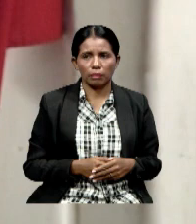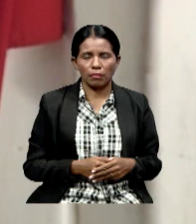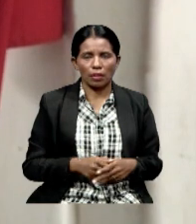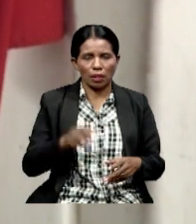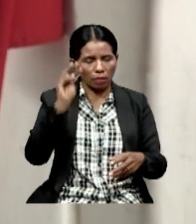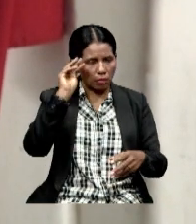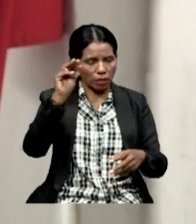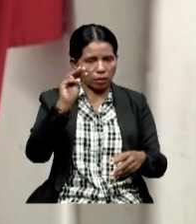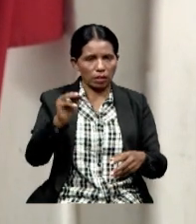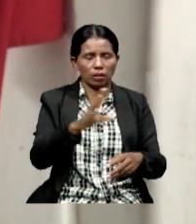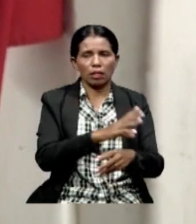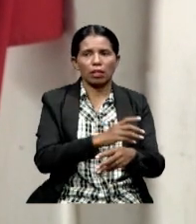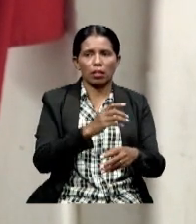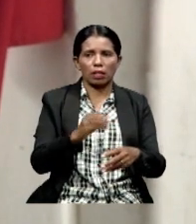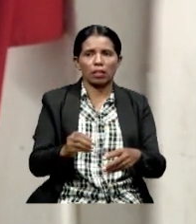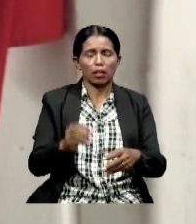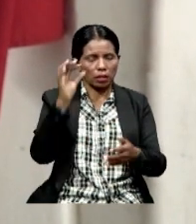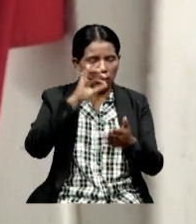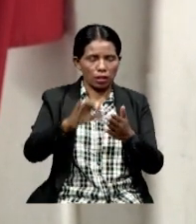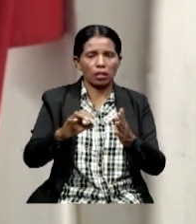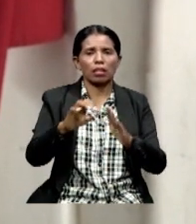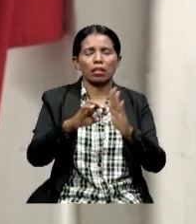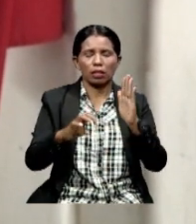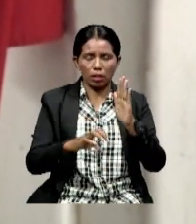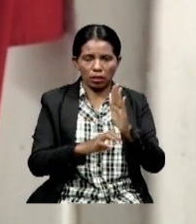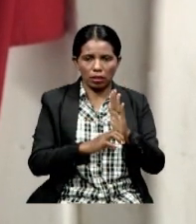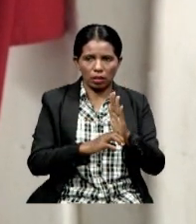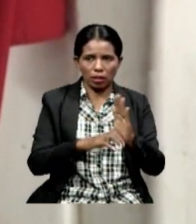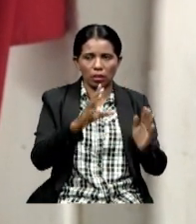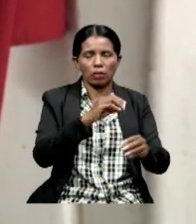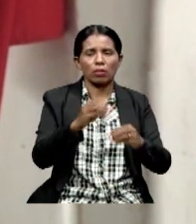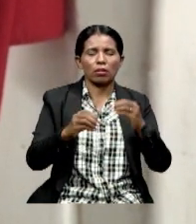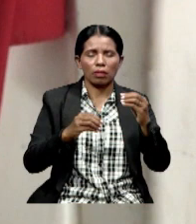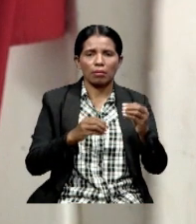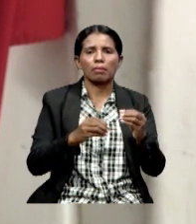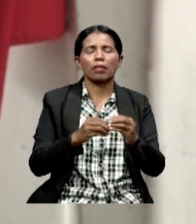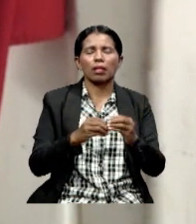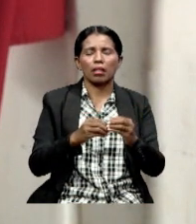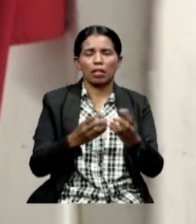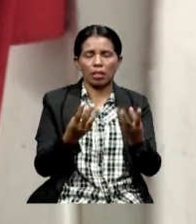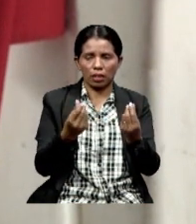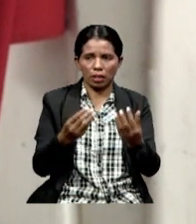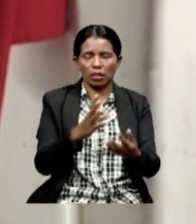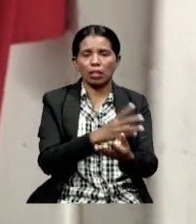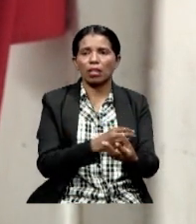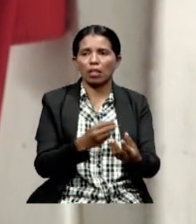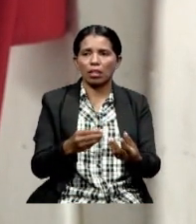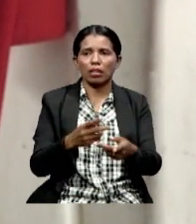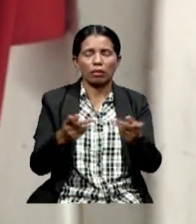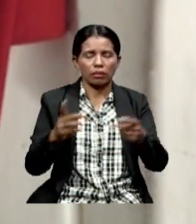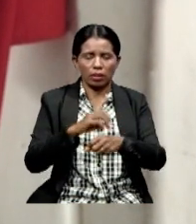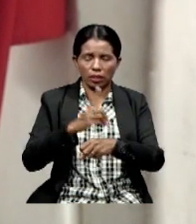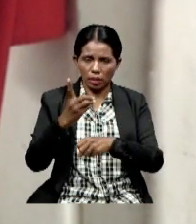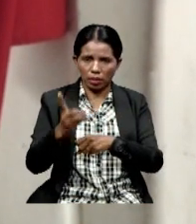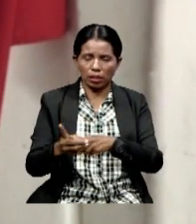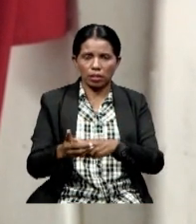Ministério de Recursos Naturais, Secretaria de Estado de Recursos Naturais, devemos tomar conta para a higiene, devemos tomar conta para, portanto, fato em desastre, para o